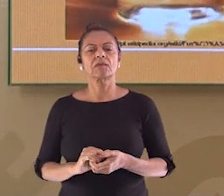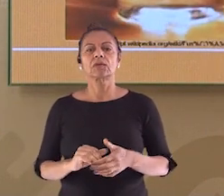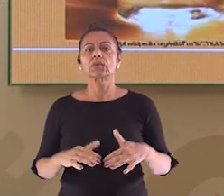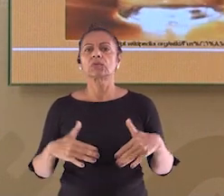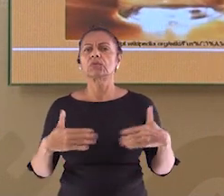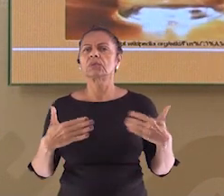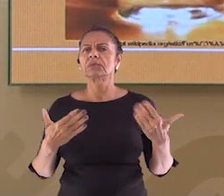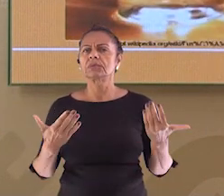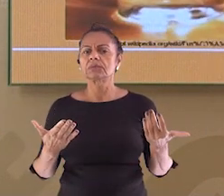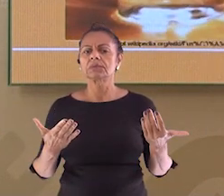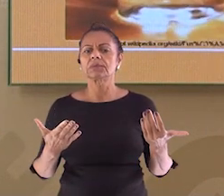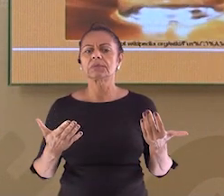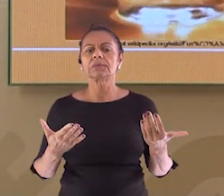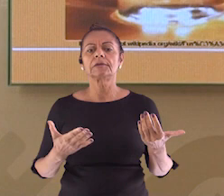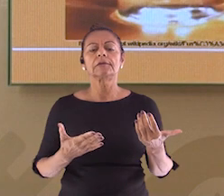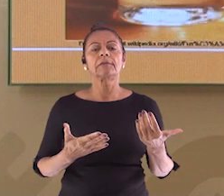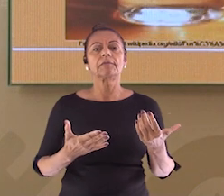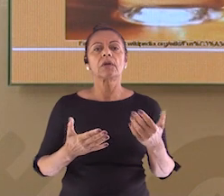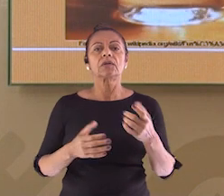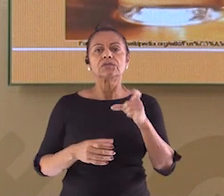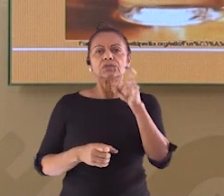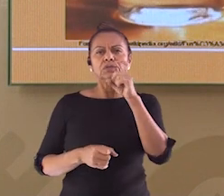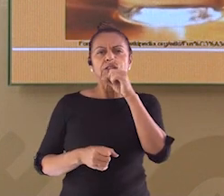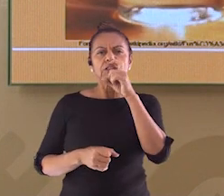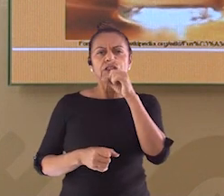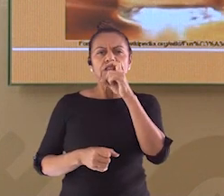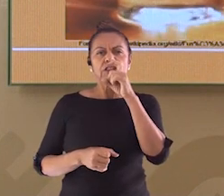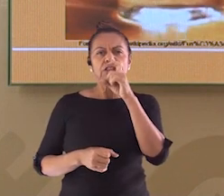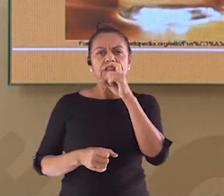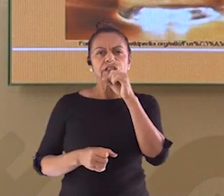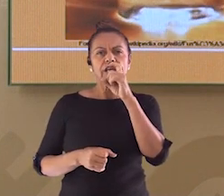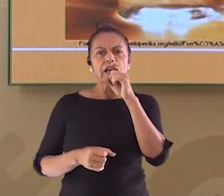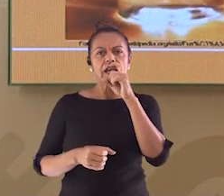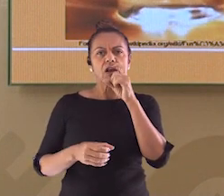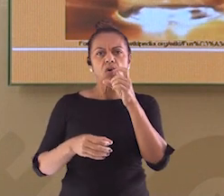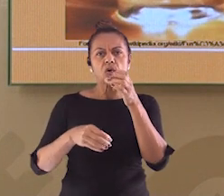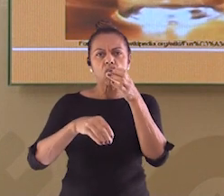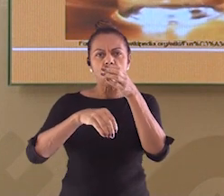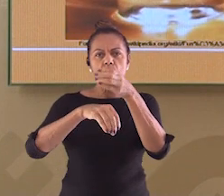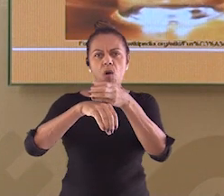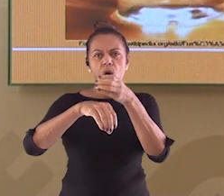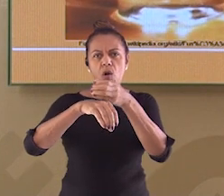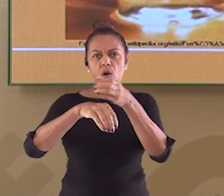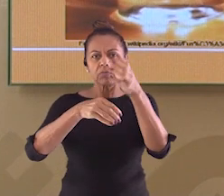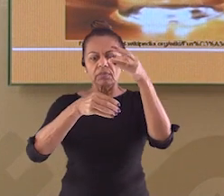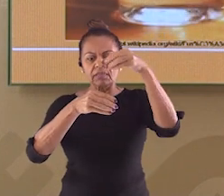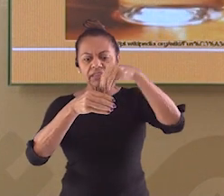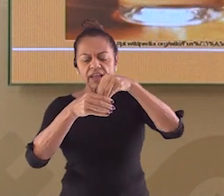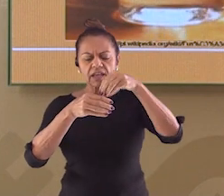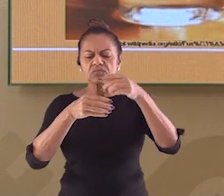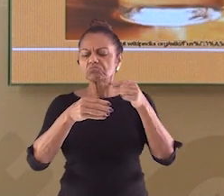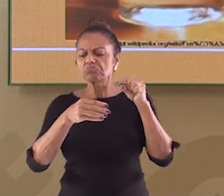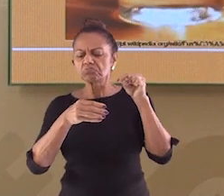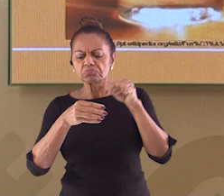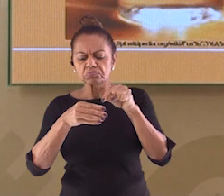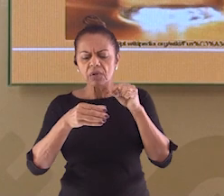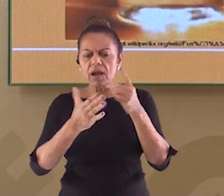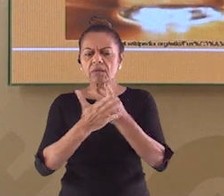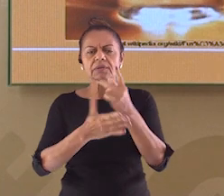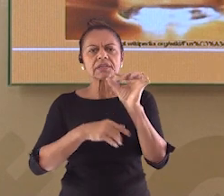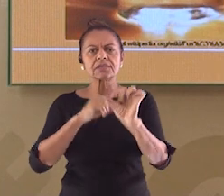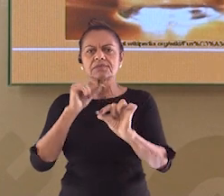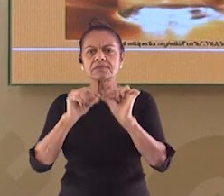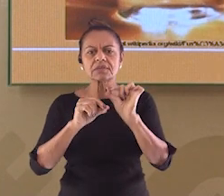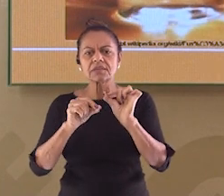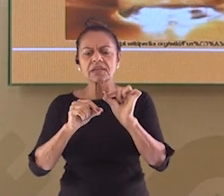nós colocamos o gelo em um copo, em um recipiente, o que acontece? Ele